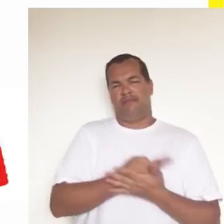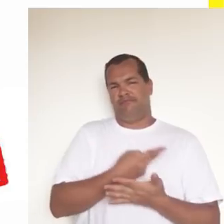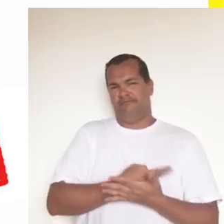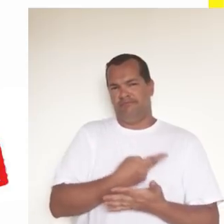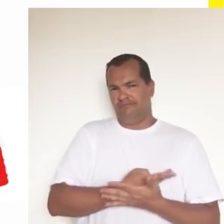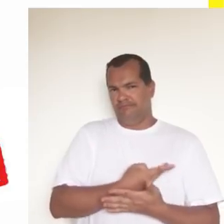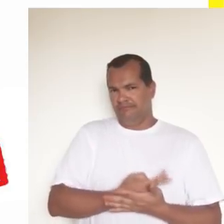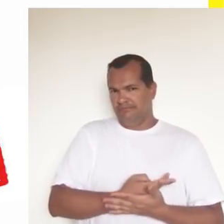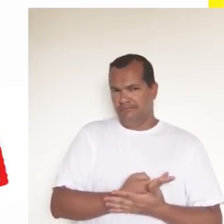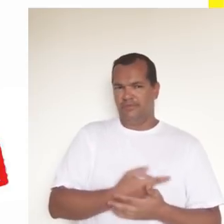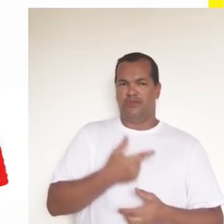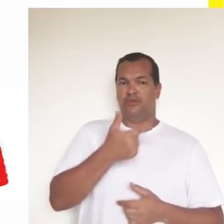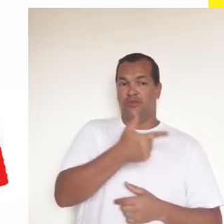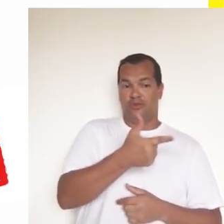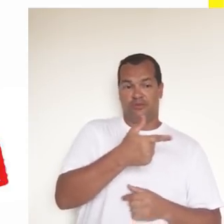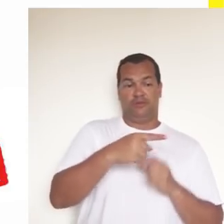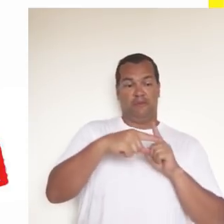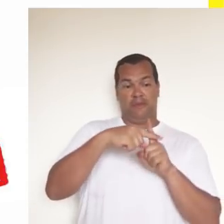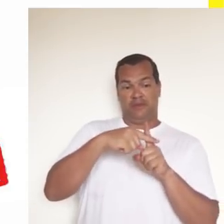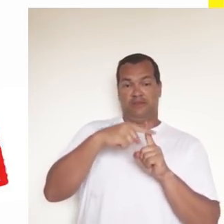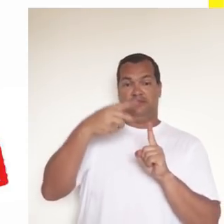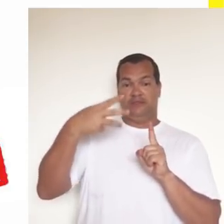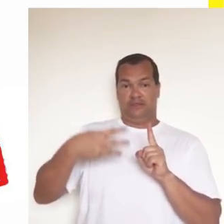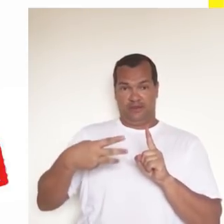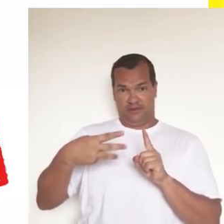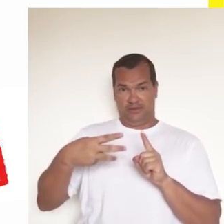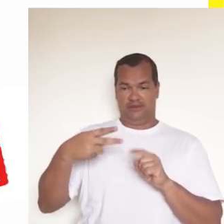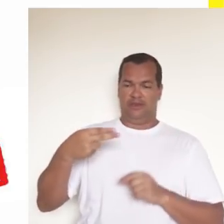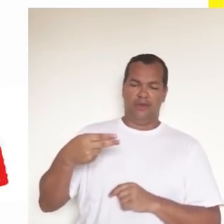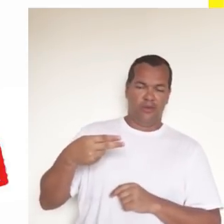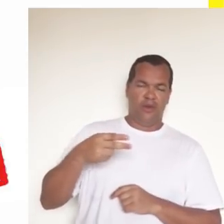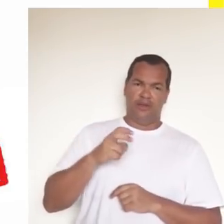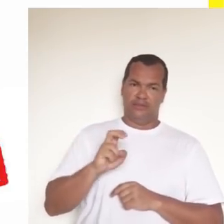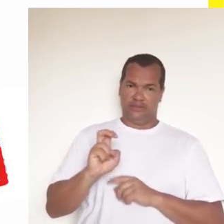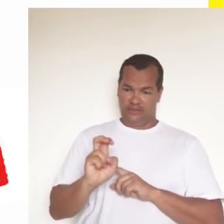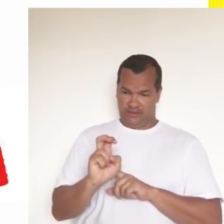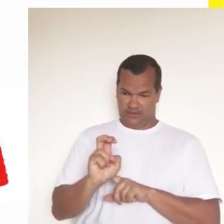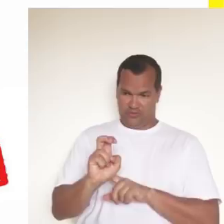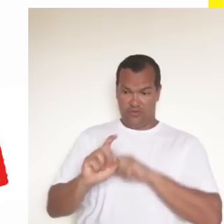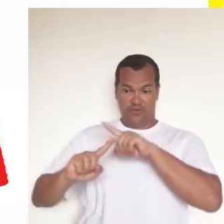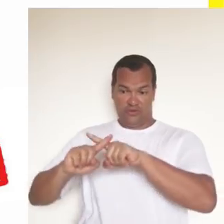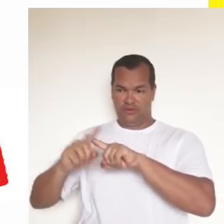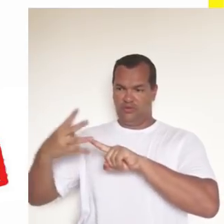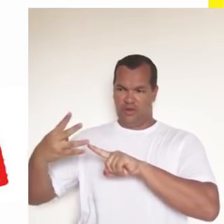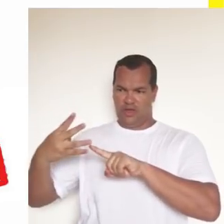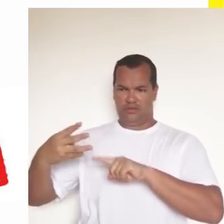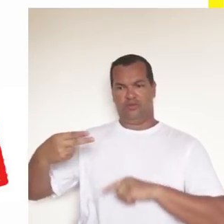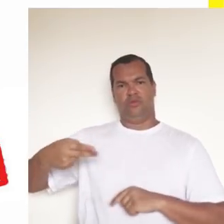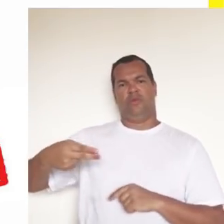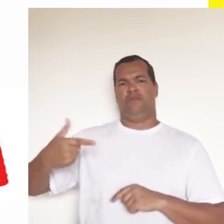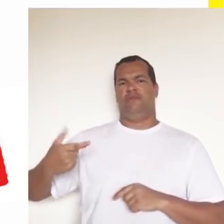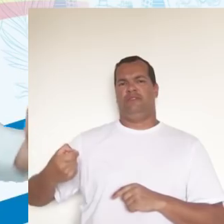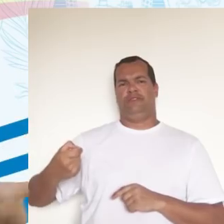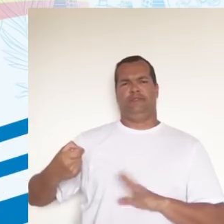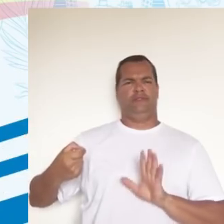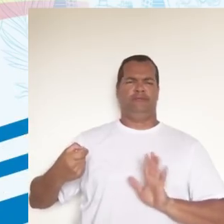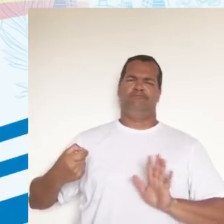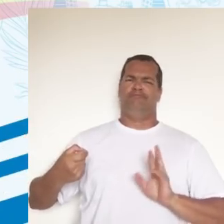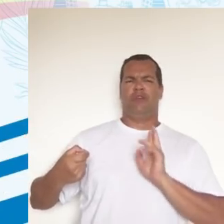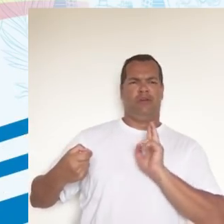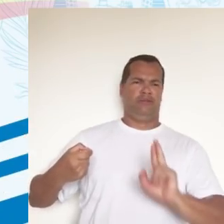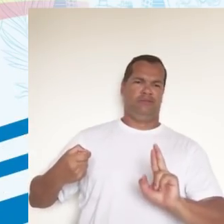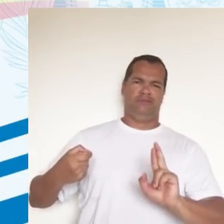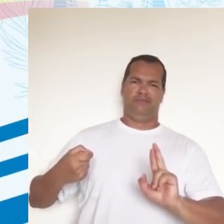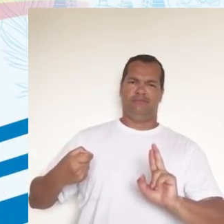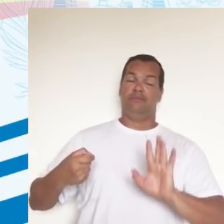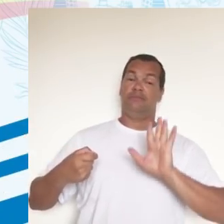equivocada, 2 mais 3 seria 5, o resultado vezes 4, 20. Não seria